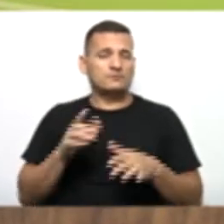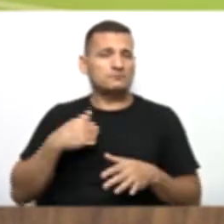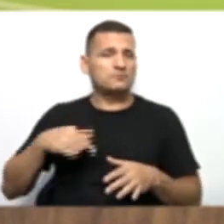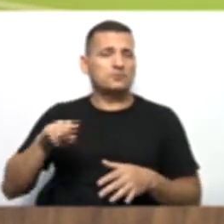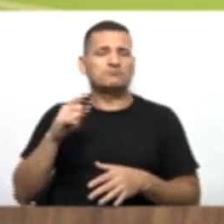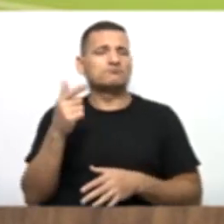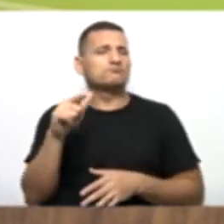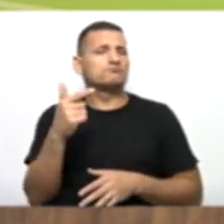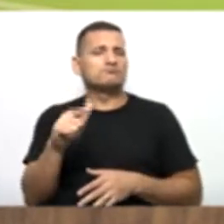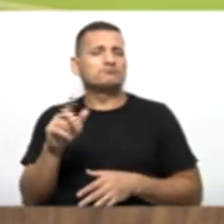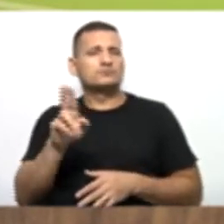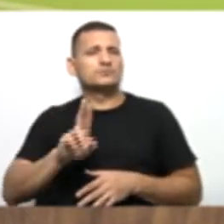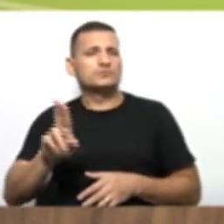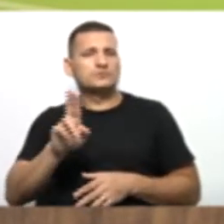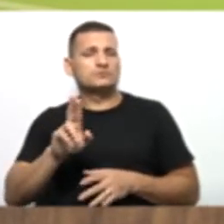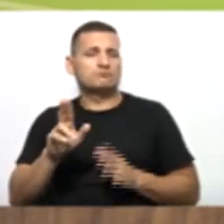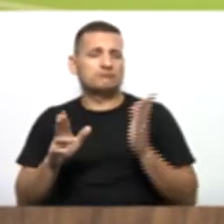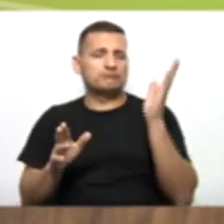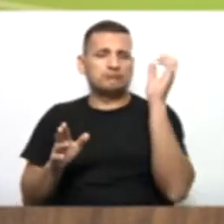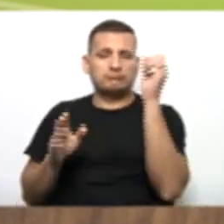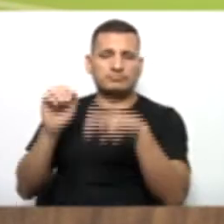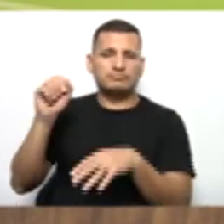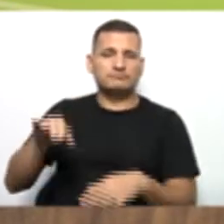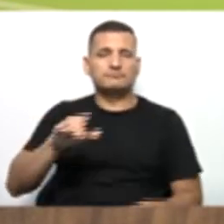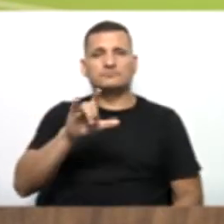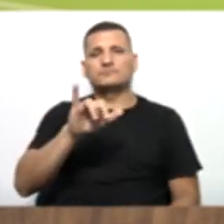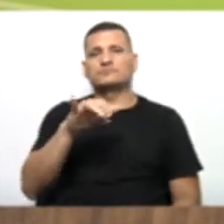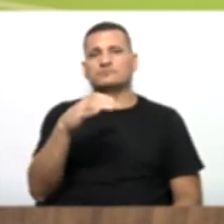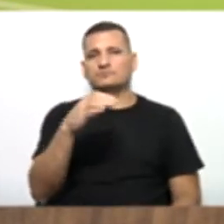utiliza e vai diretamente para o lixo, né?